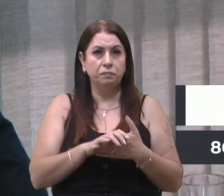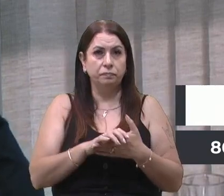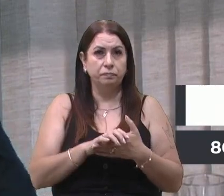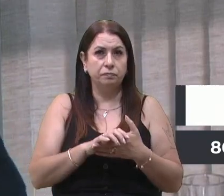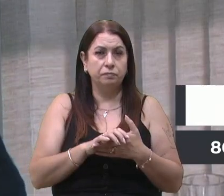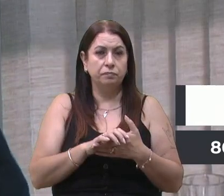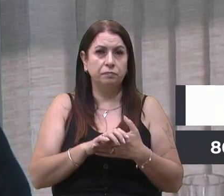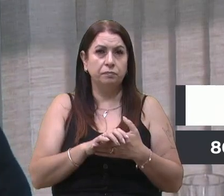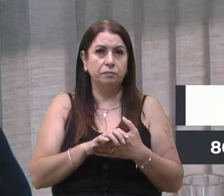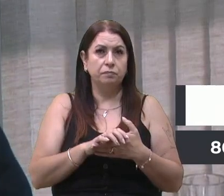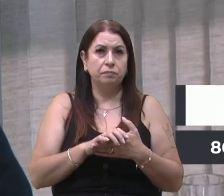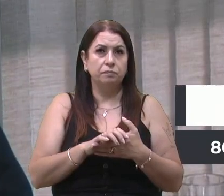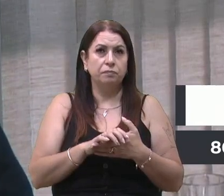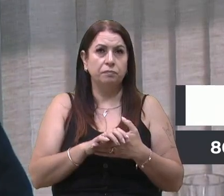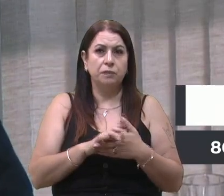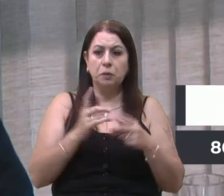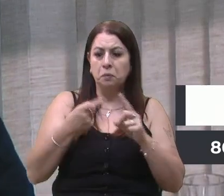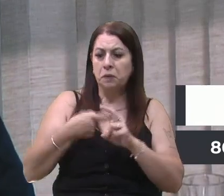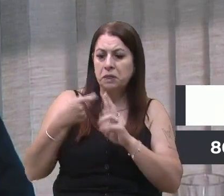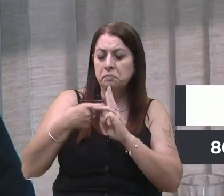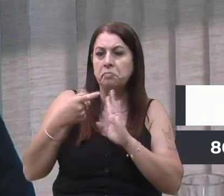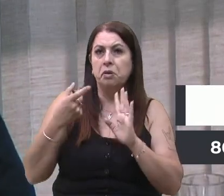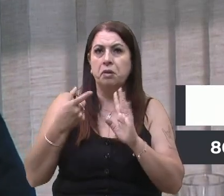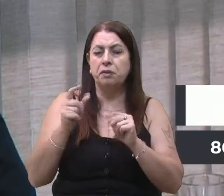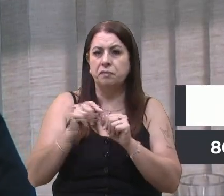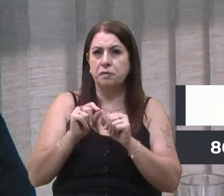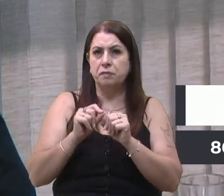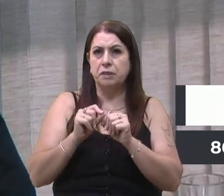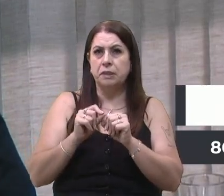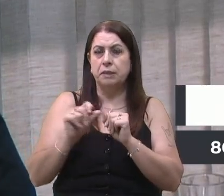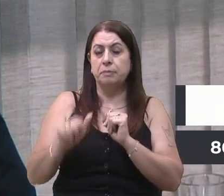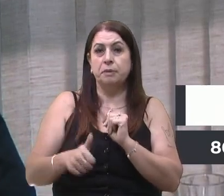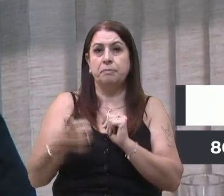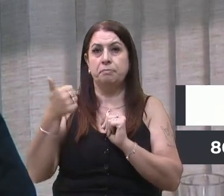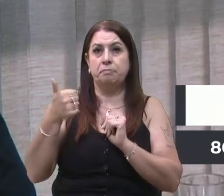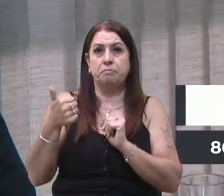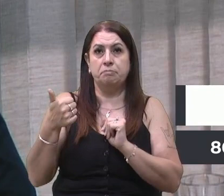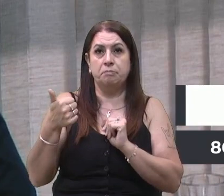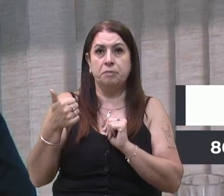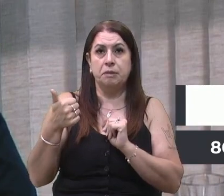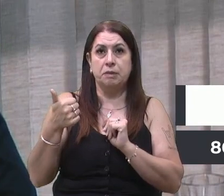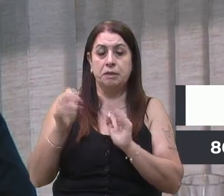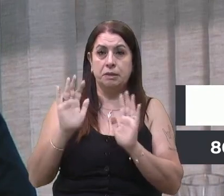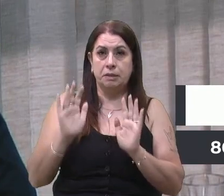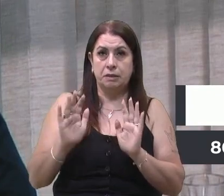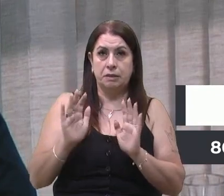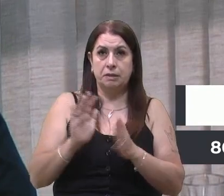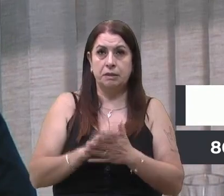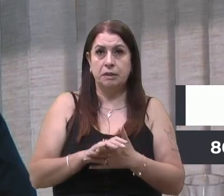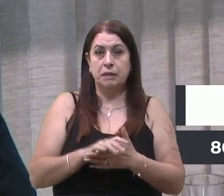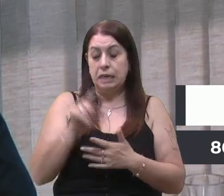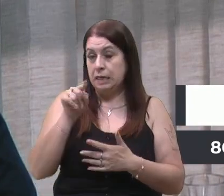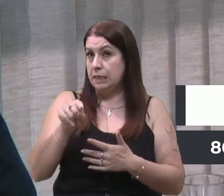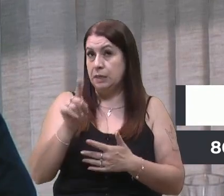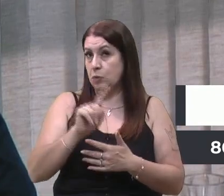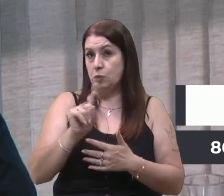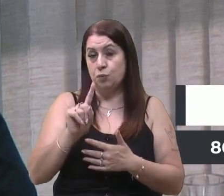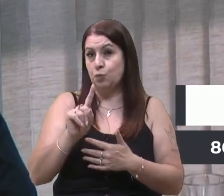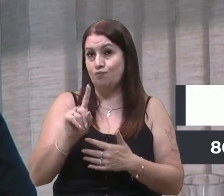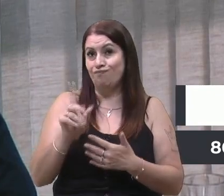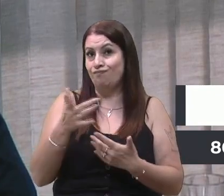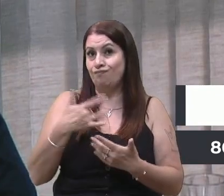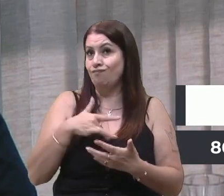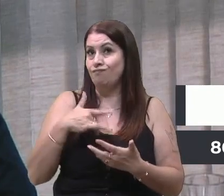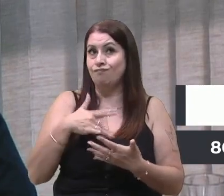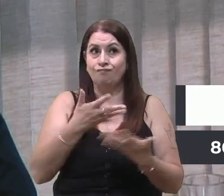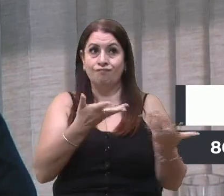um financiamento, de algo que a gente fizesse para melhorar, para aprimorar. Mas, nesse caso, infelizmente, diante